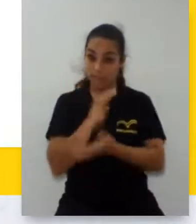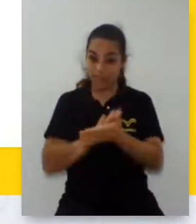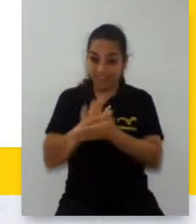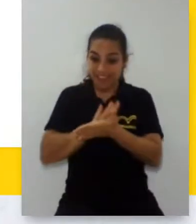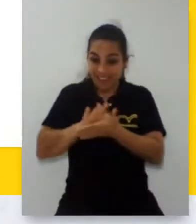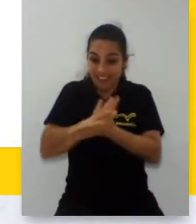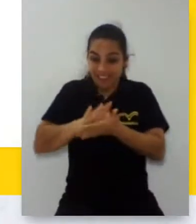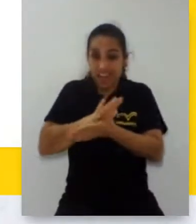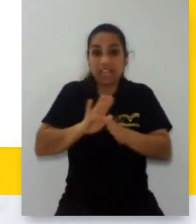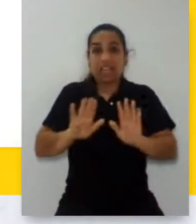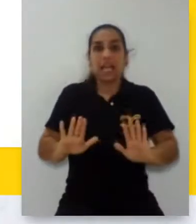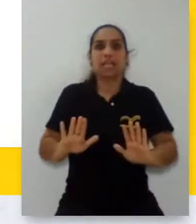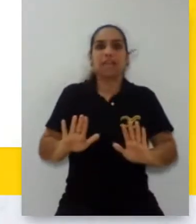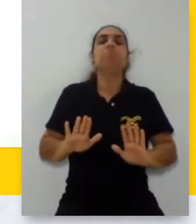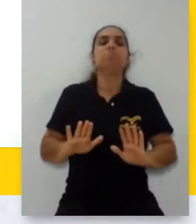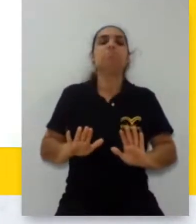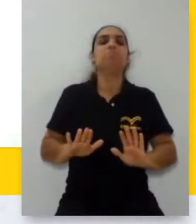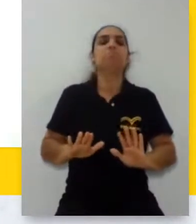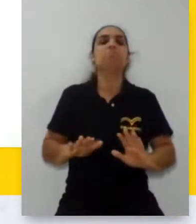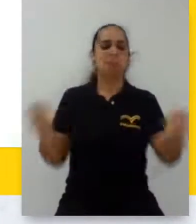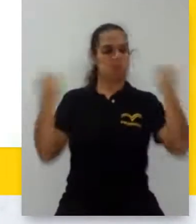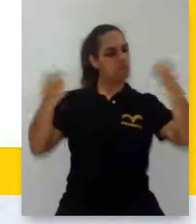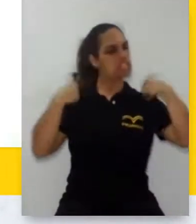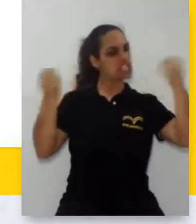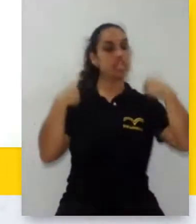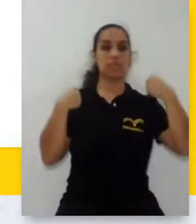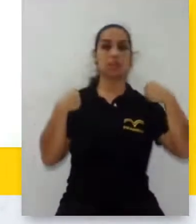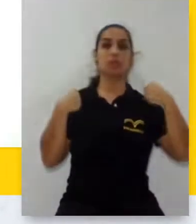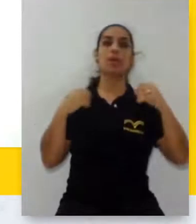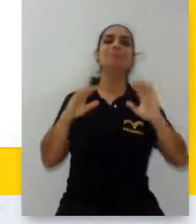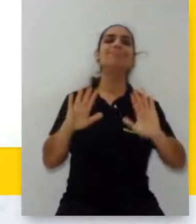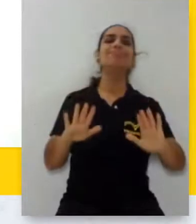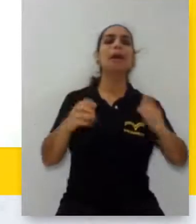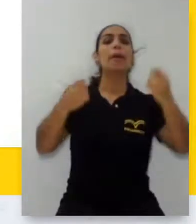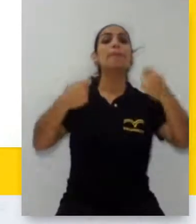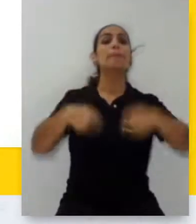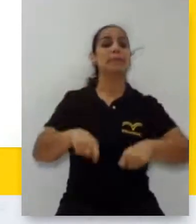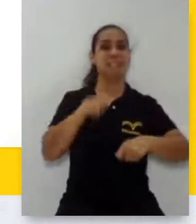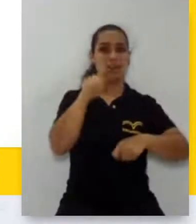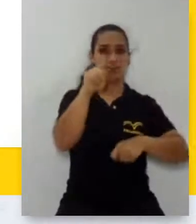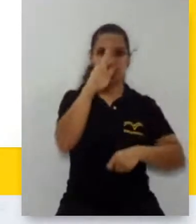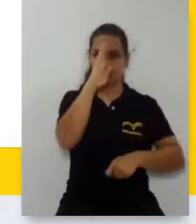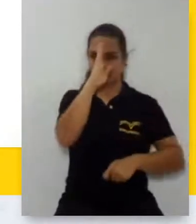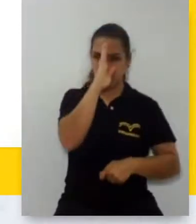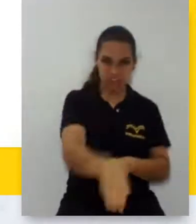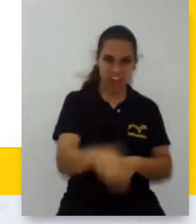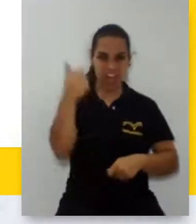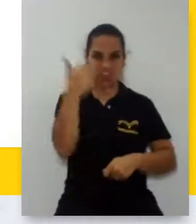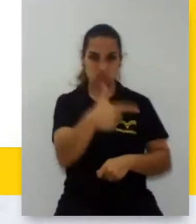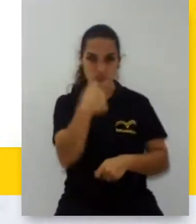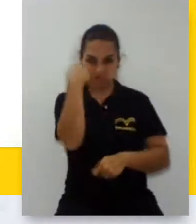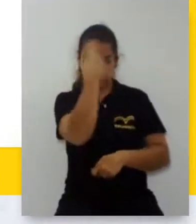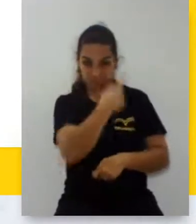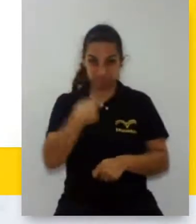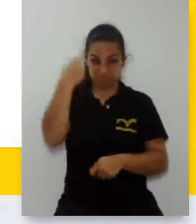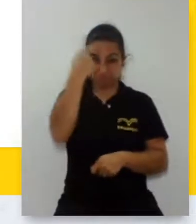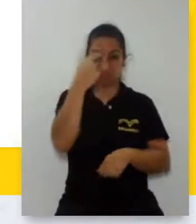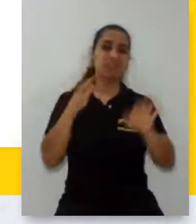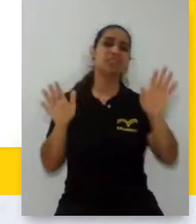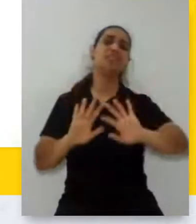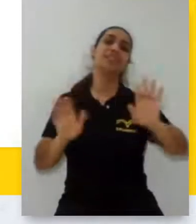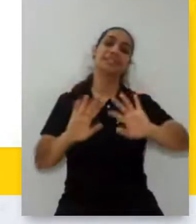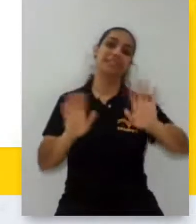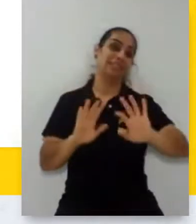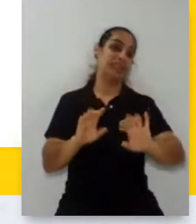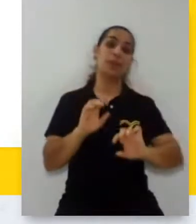horas, começa a fazer e vai fazendo uma adaptação progressiva. Mas tem gente que fica 24 horas, vai querer fazer exercício em jejum, vai apagar, vai